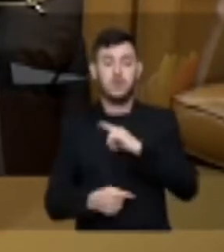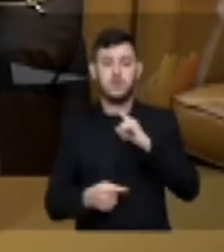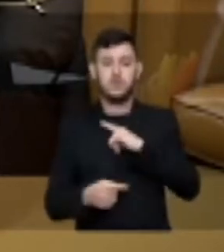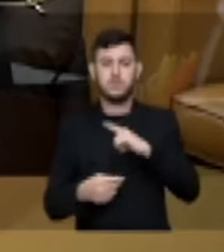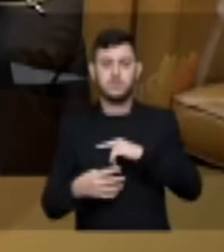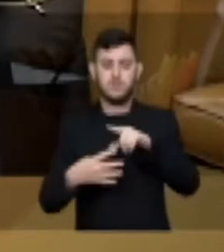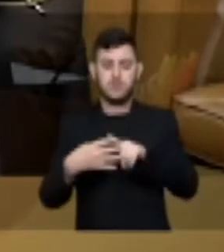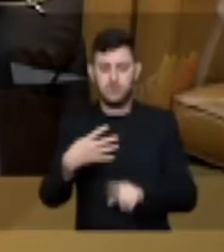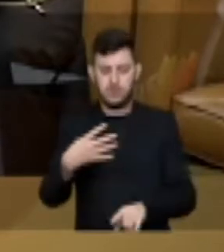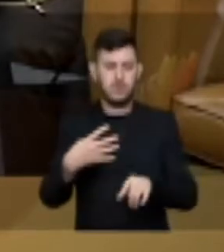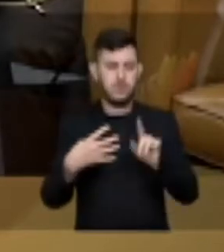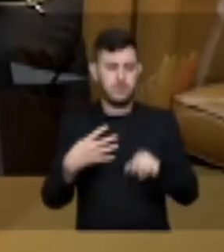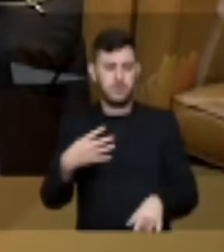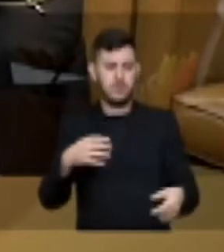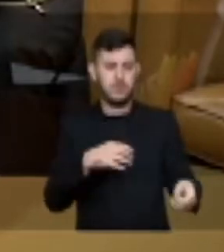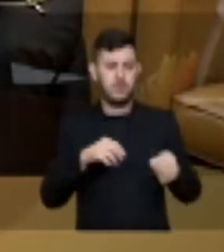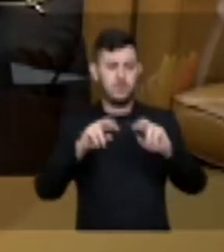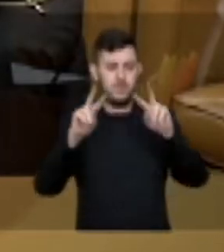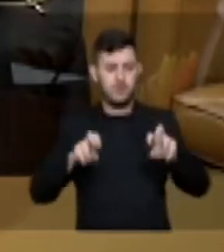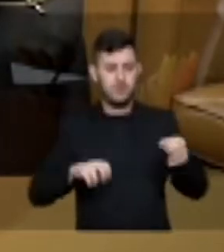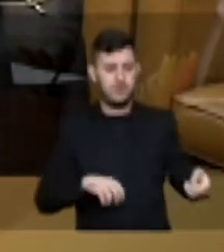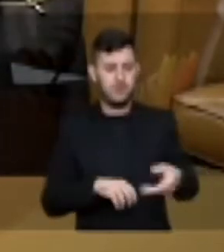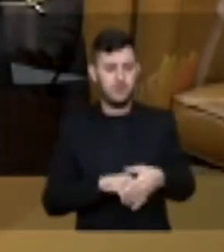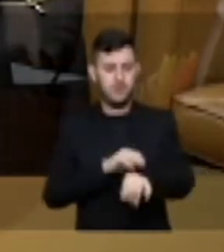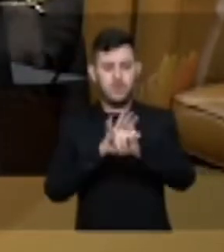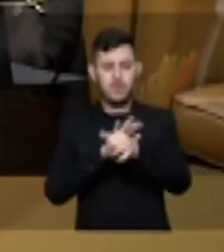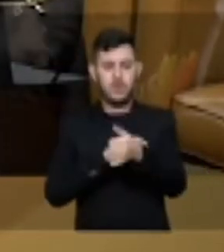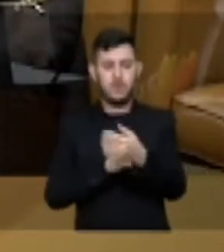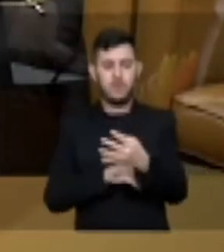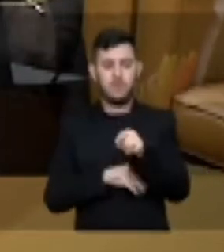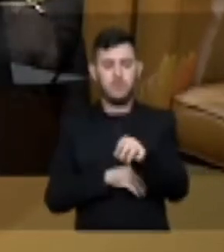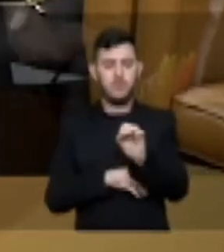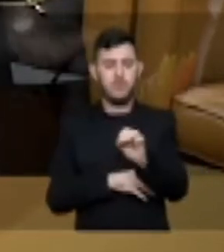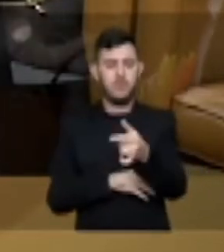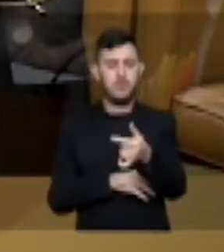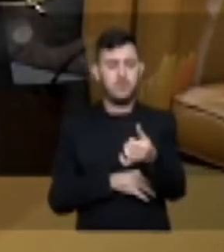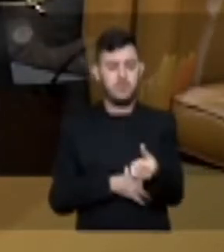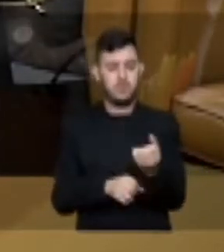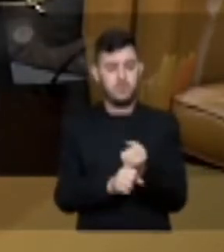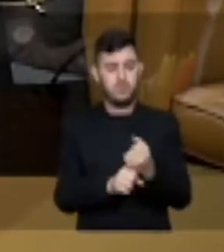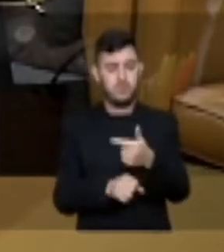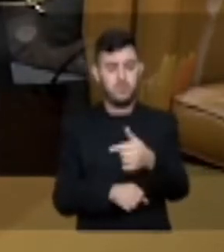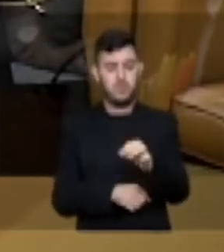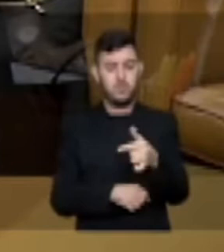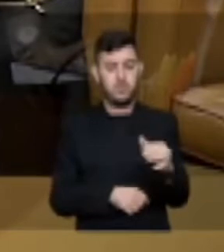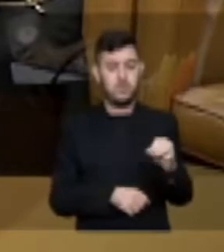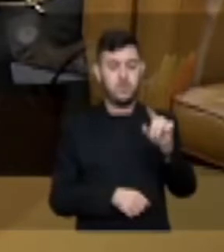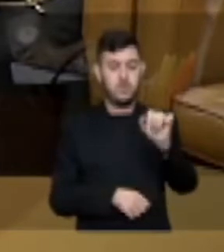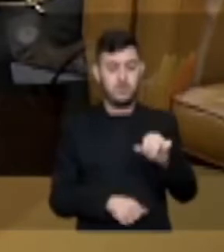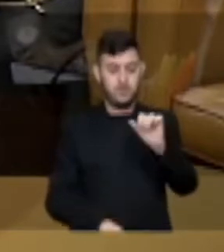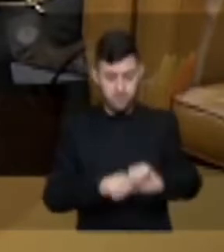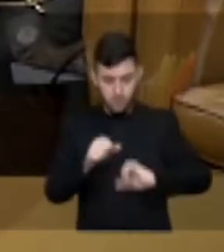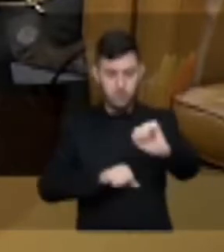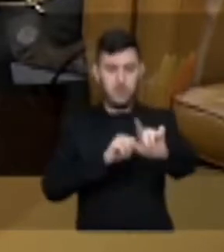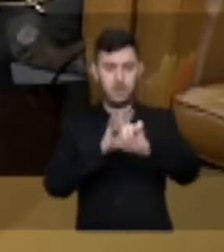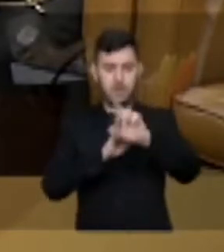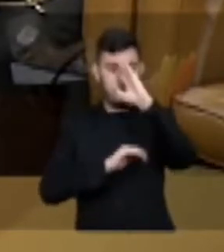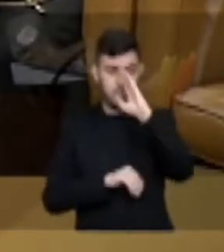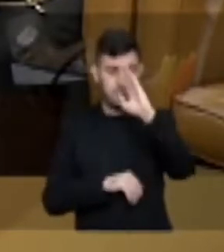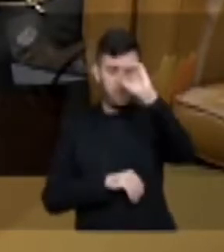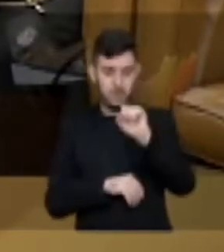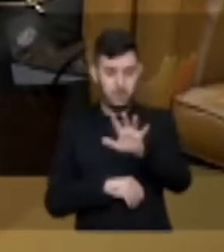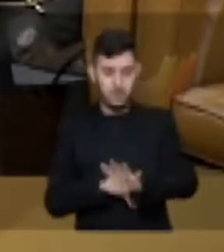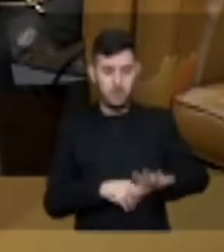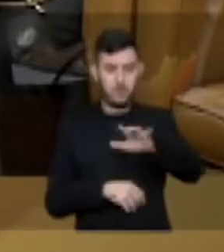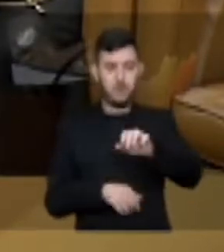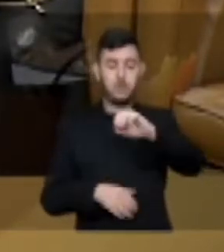dispositivos da nova Lei 14.026, de 2020, que atualiza o marco legal do saneamento básico